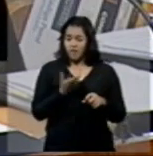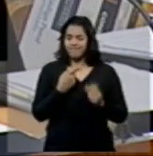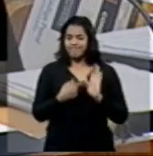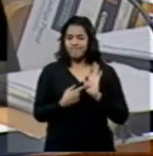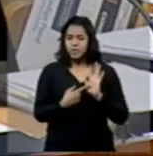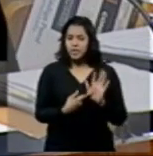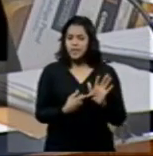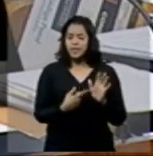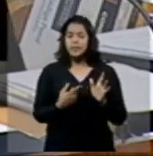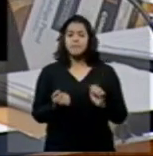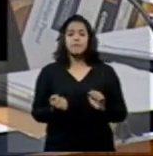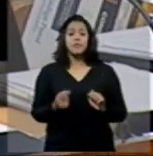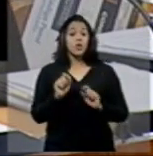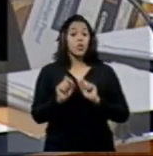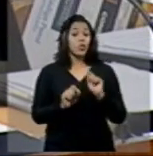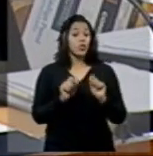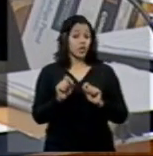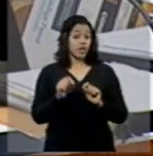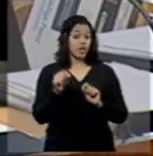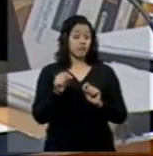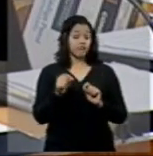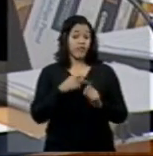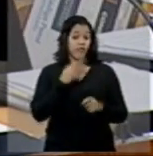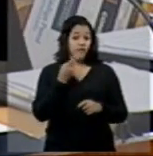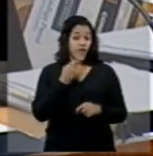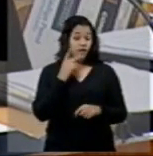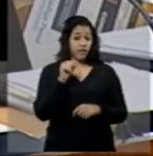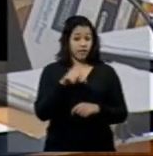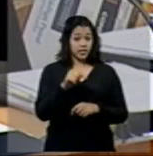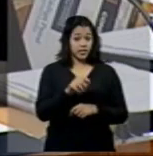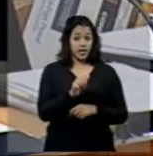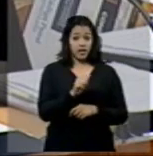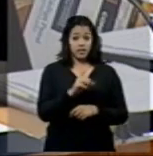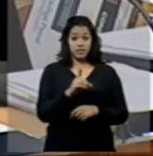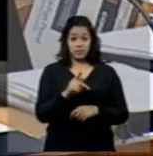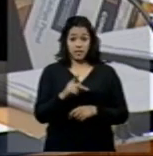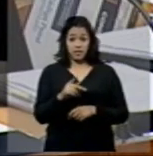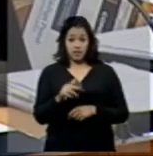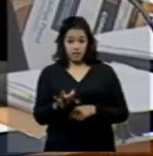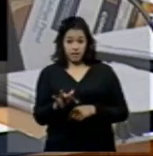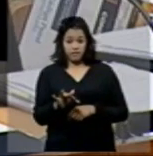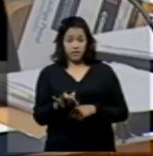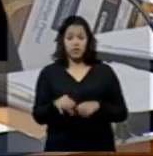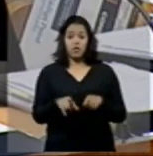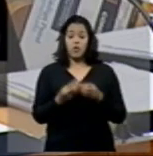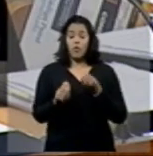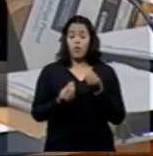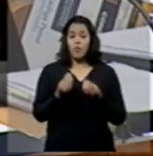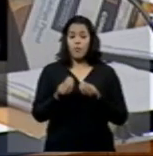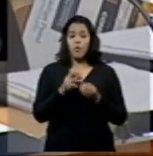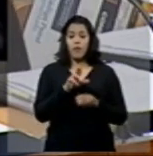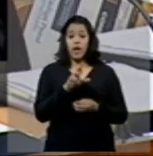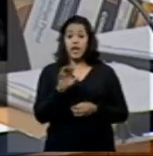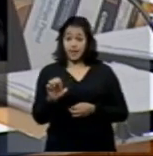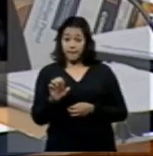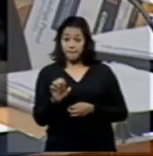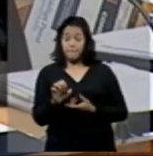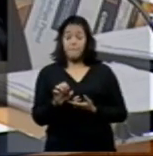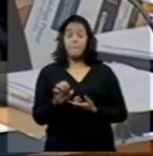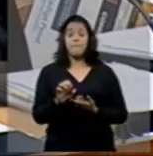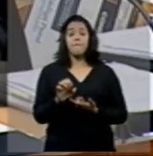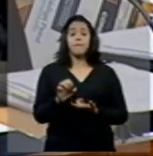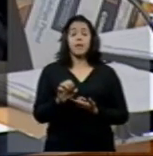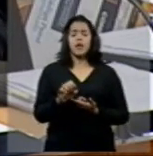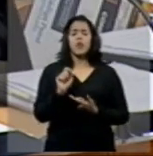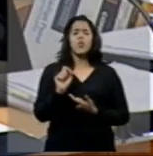ressaltar que o que se trata aqui, tanto na DPF quanto na repercussão geral do recurso extraordinário, o